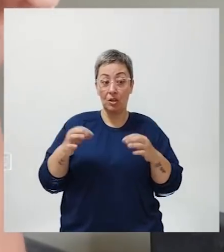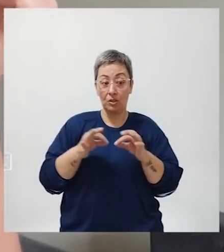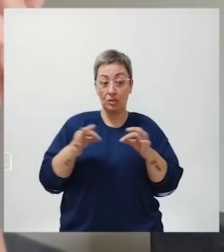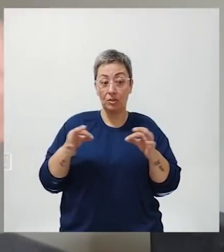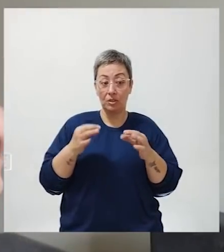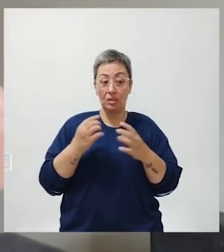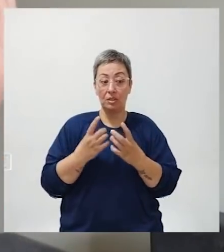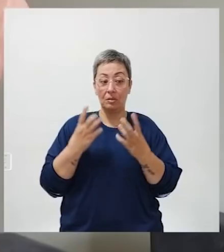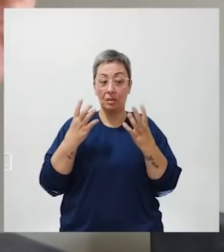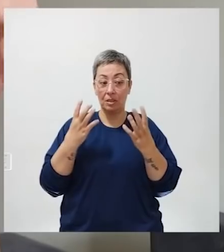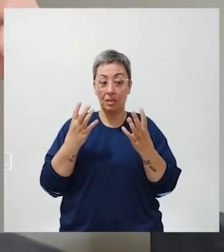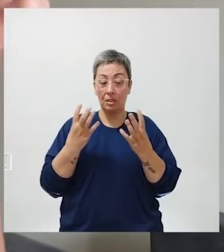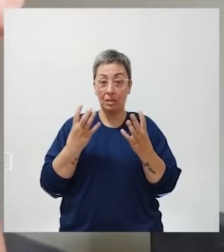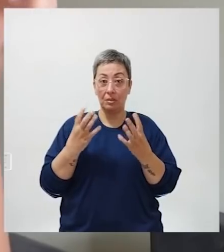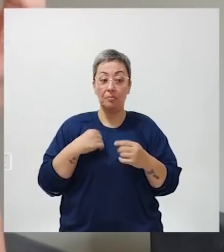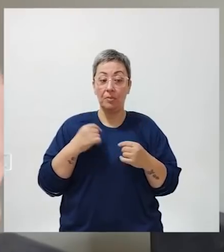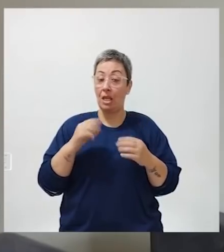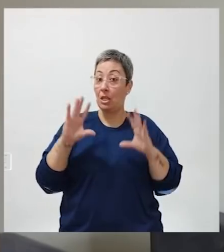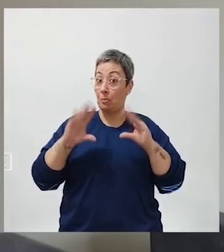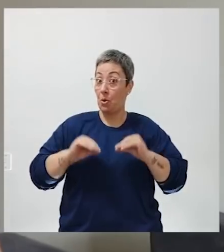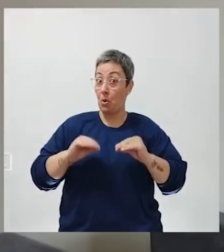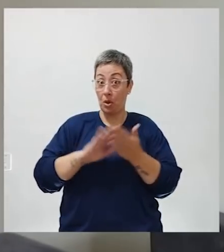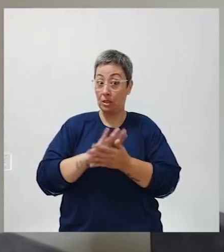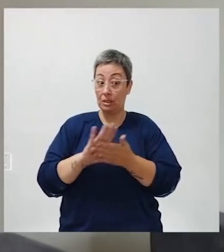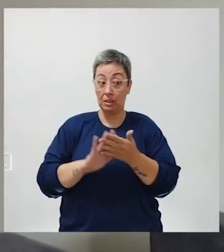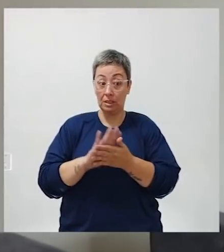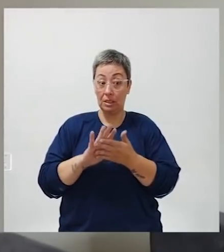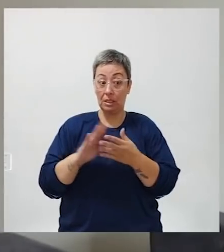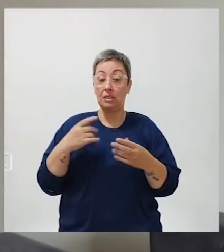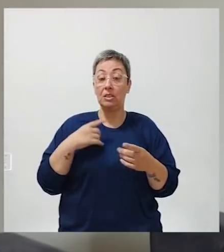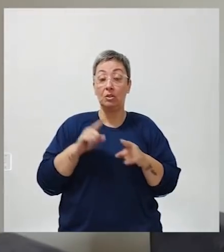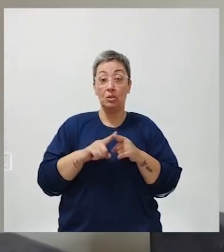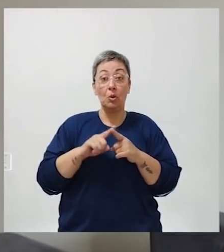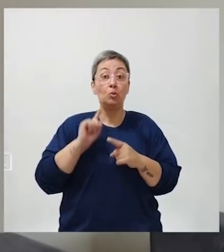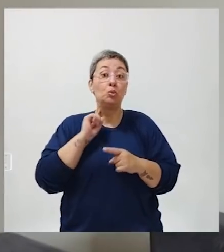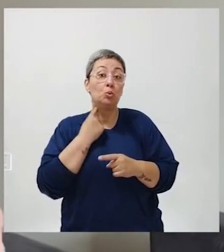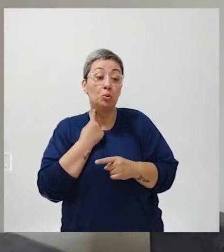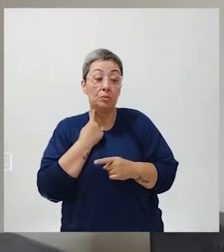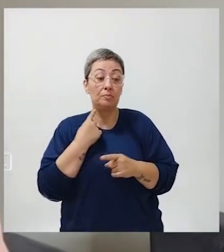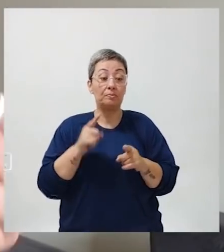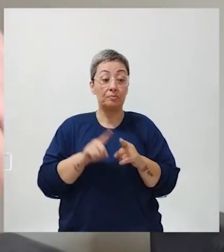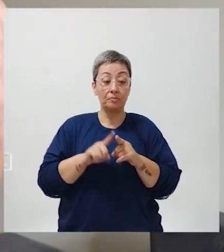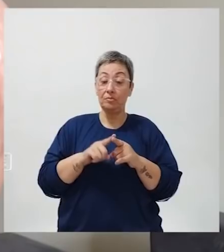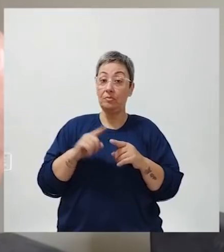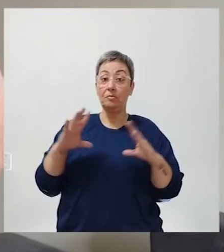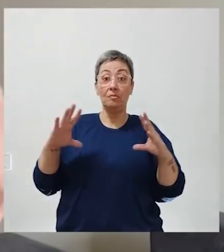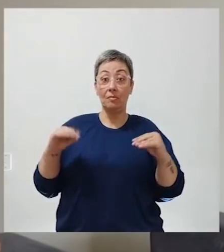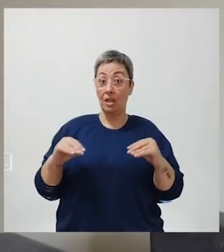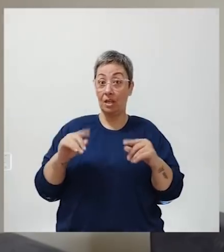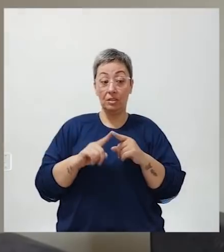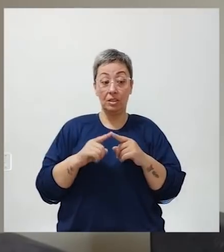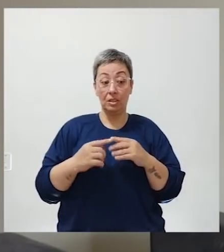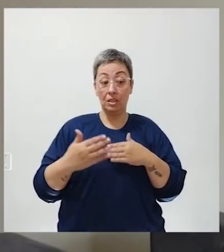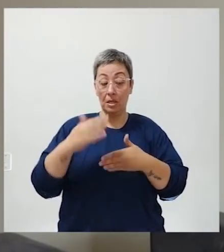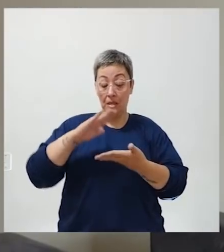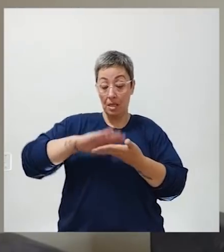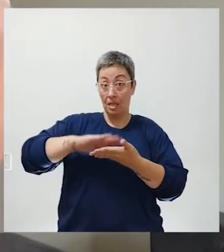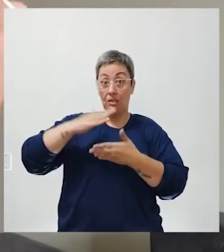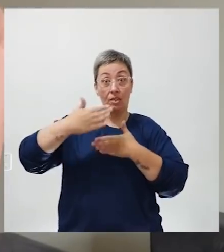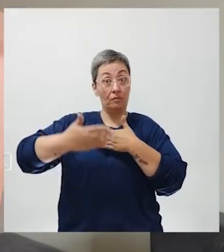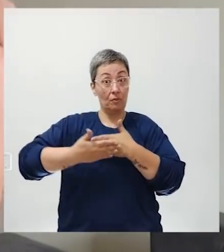nesses elastiquinhos, e você pega, não encosta a sua mãozinha, porque a sua mãozinha provavelmente vai estar suja. Não encosta a sua mãozinha nem na parte de